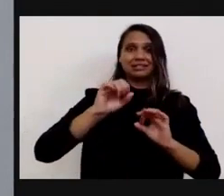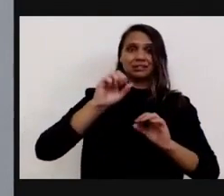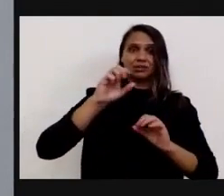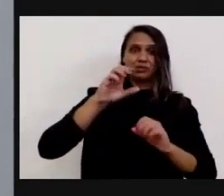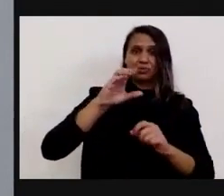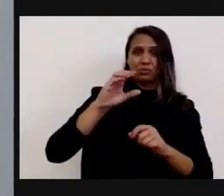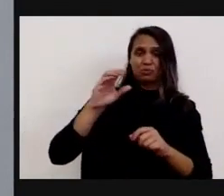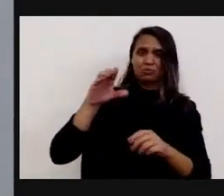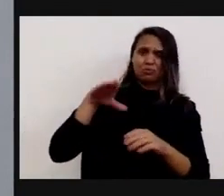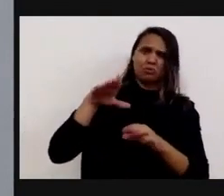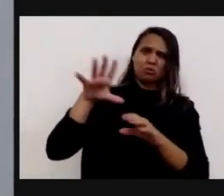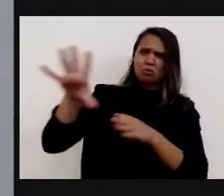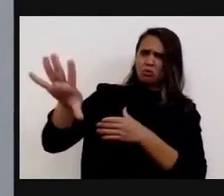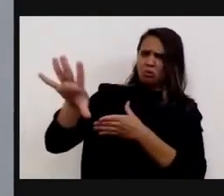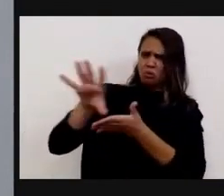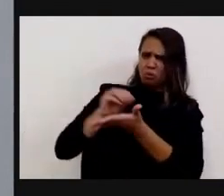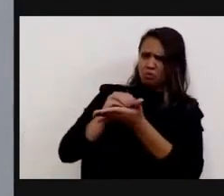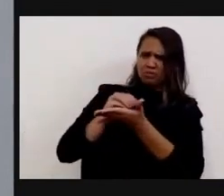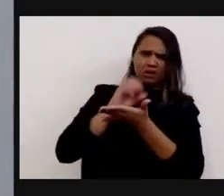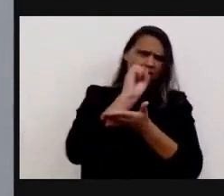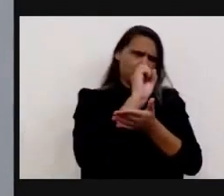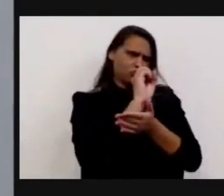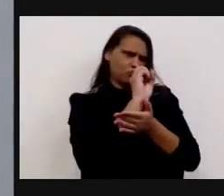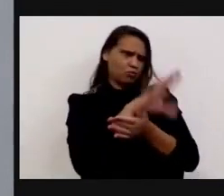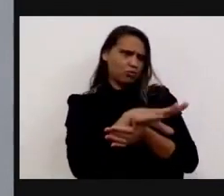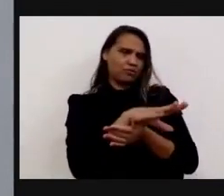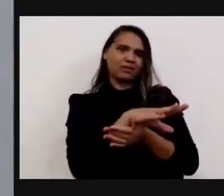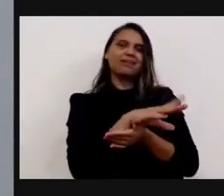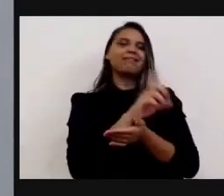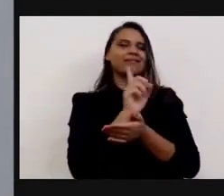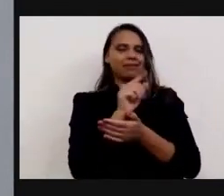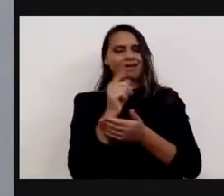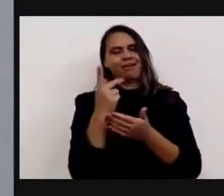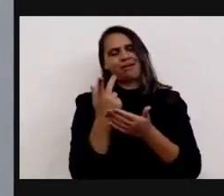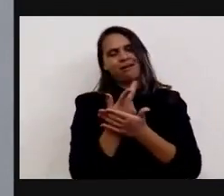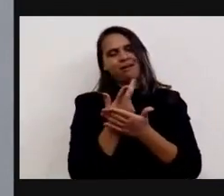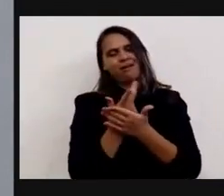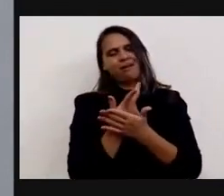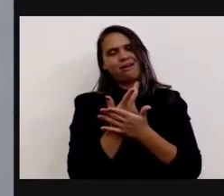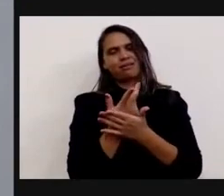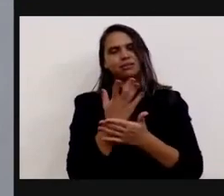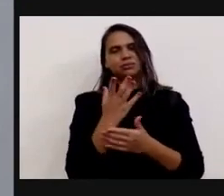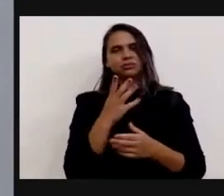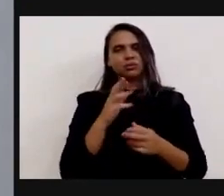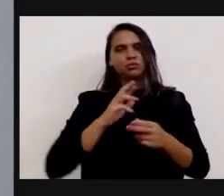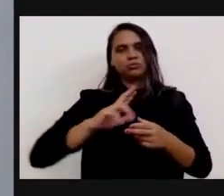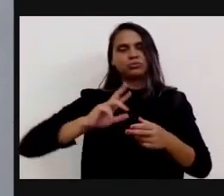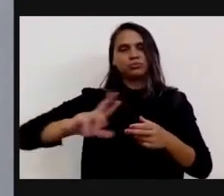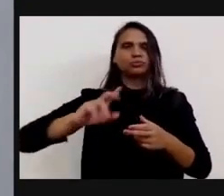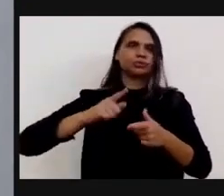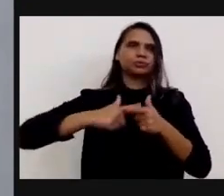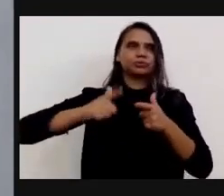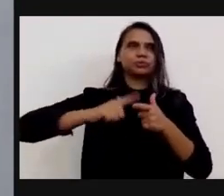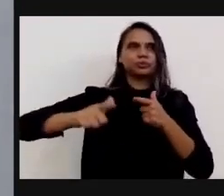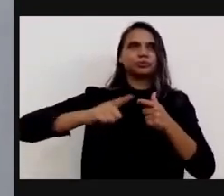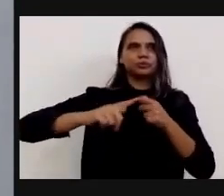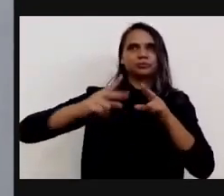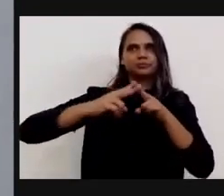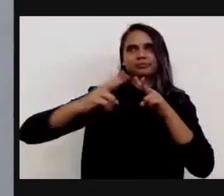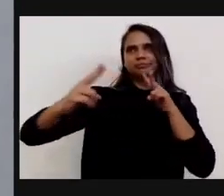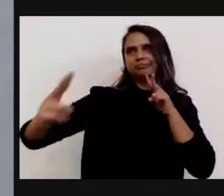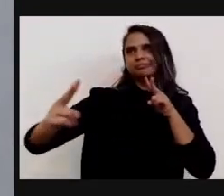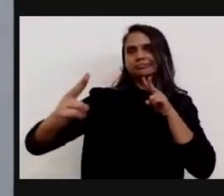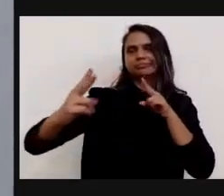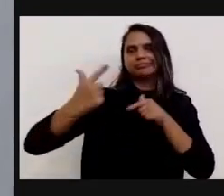presencial encontrou no teletrabalho vai dar errado né então problema não é exatamente é ele trabalho problema tá mais aí você tem que entender